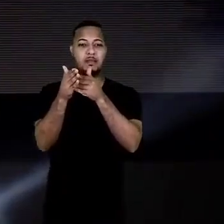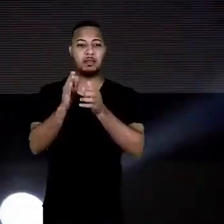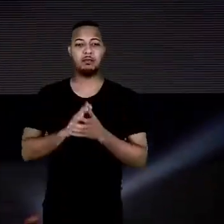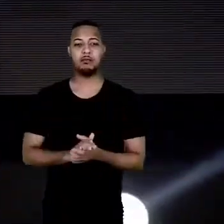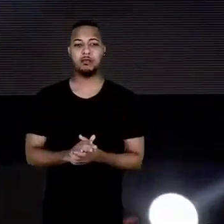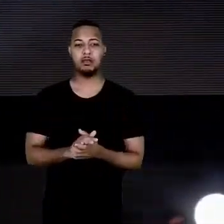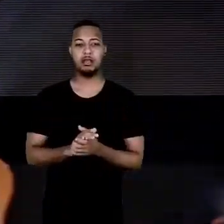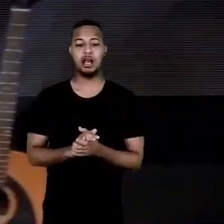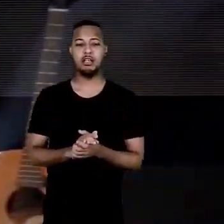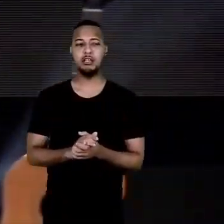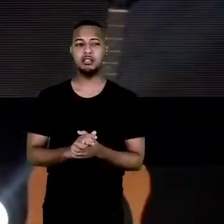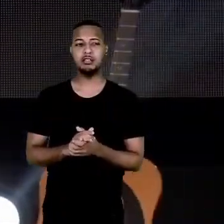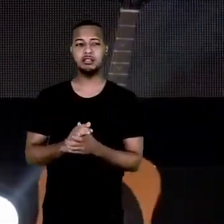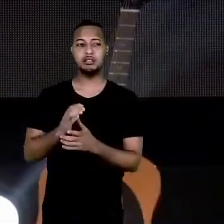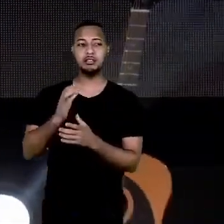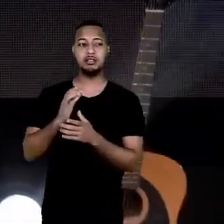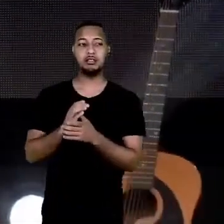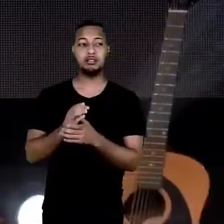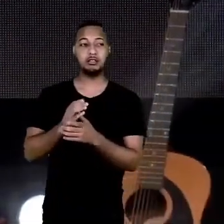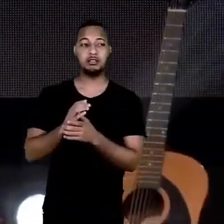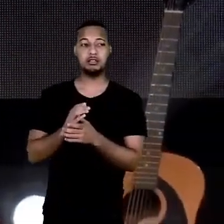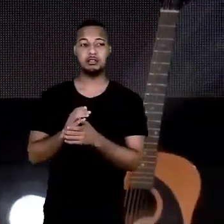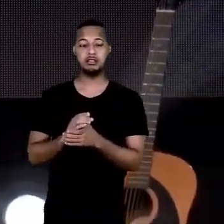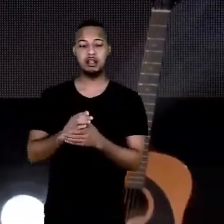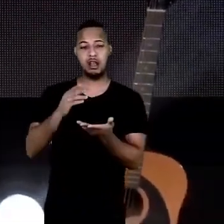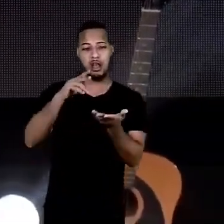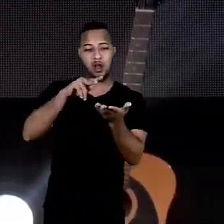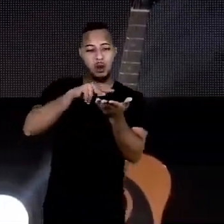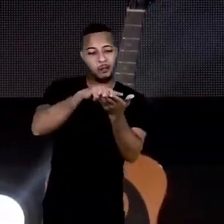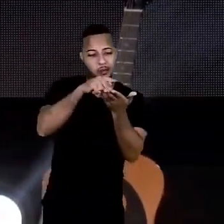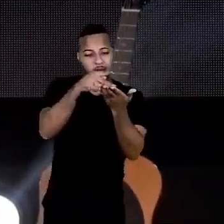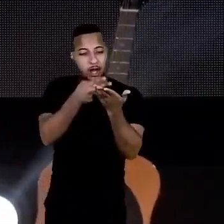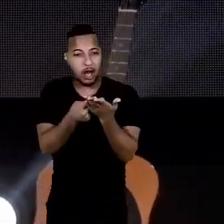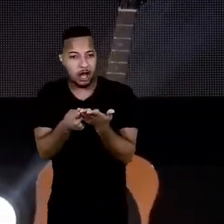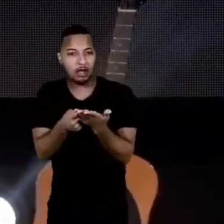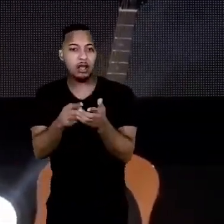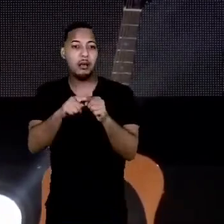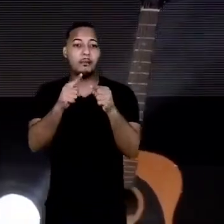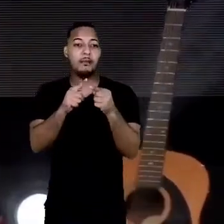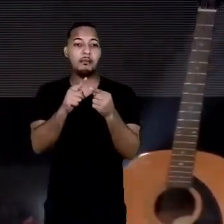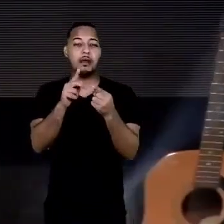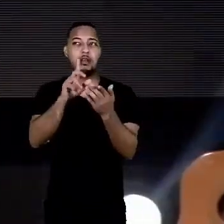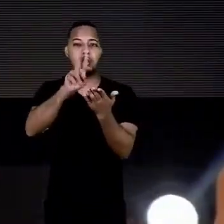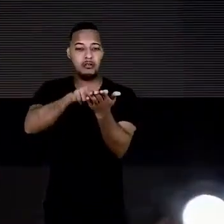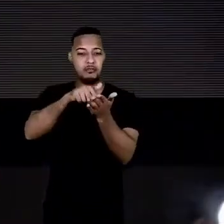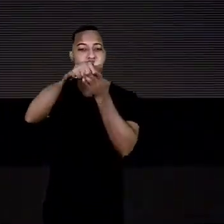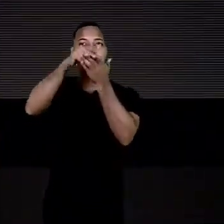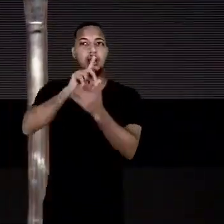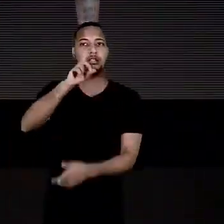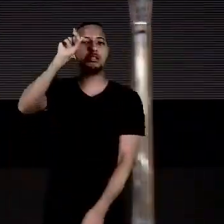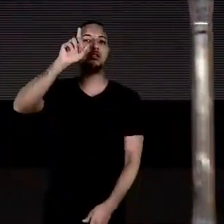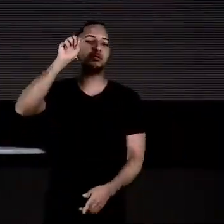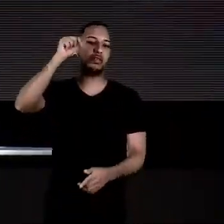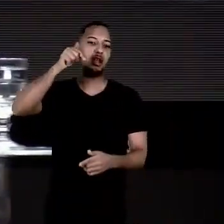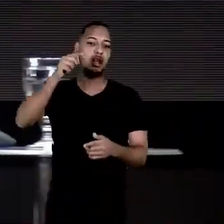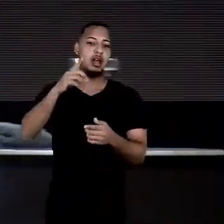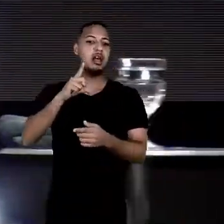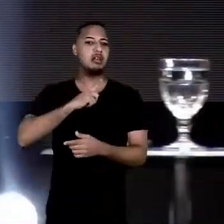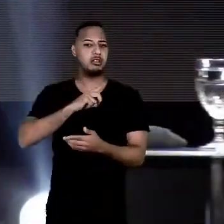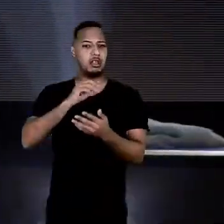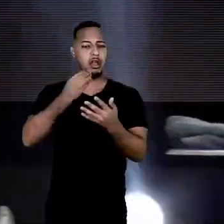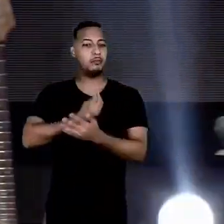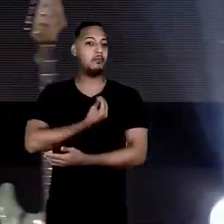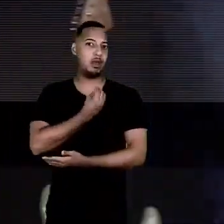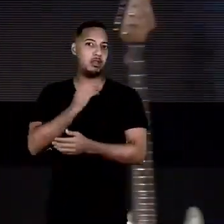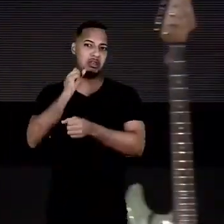o levantar é de Deus. Mas por que eu estou falando isso? Porque existem prisões,